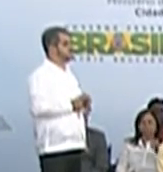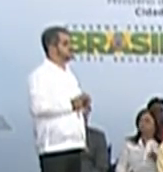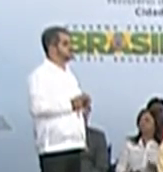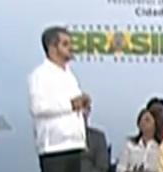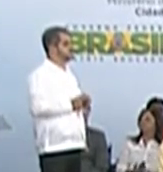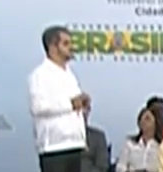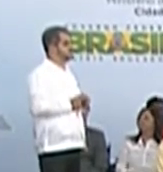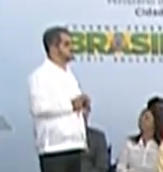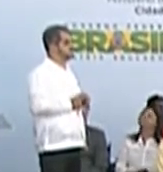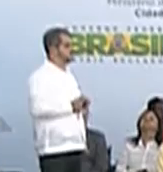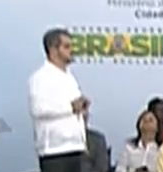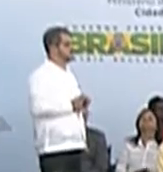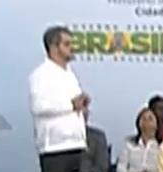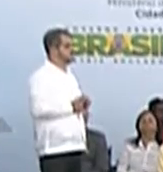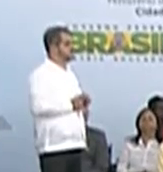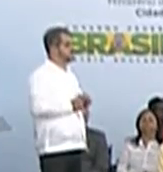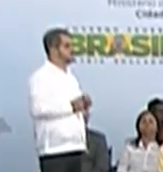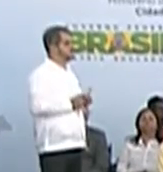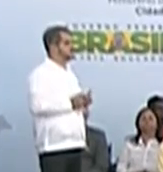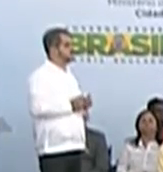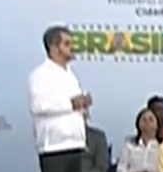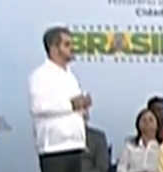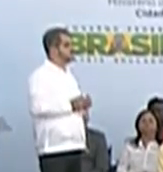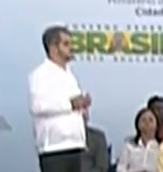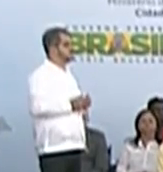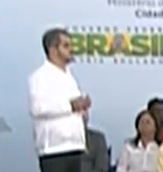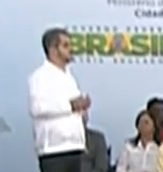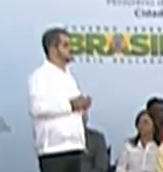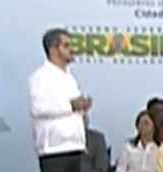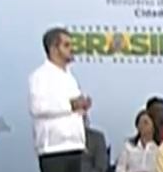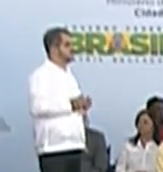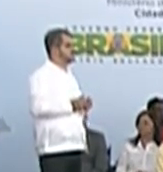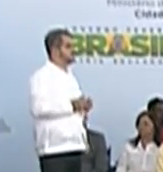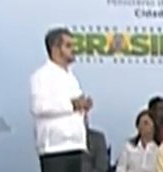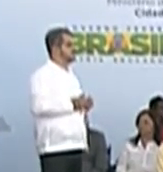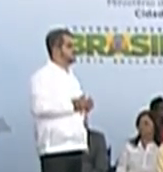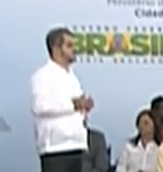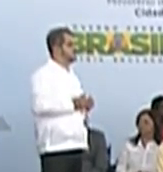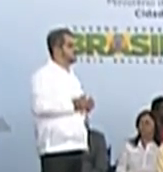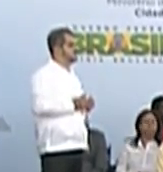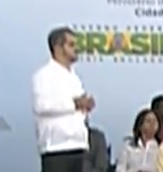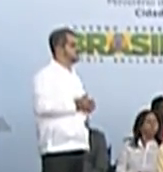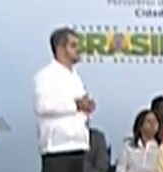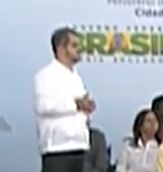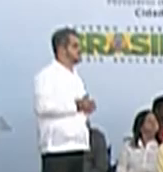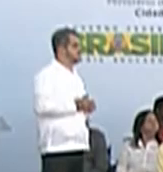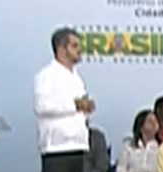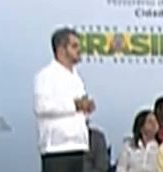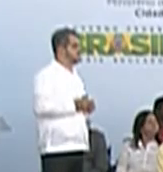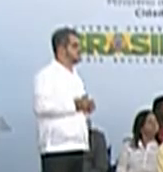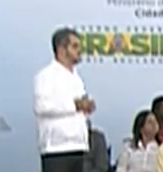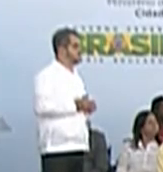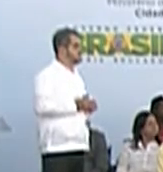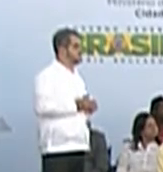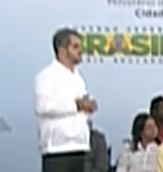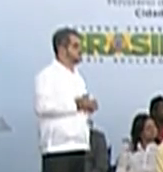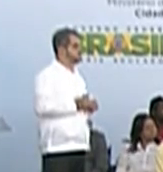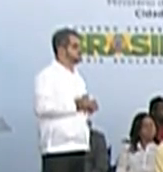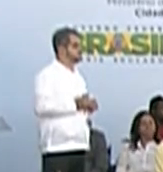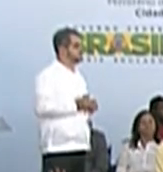unidades habitacionais a moradores dos residenciais Coração de Maria e Lago da